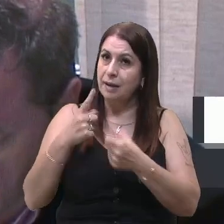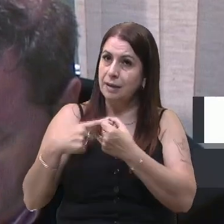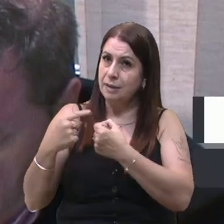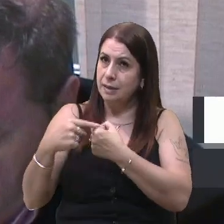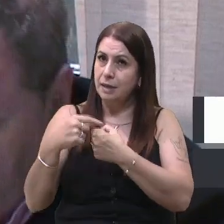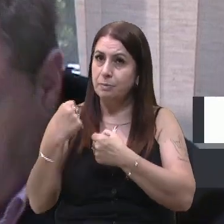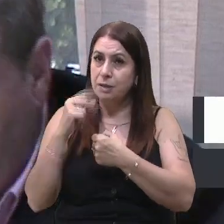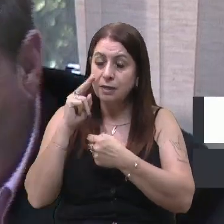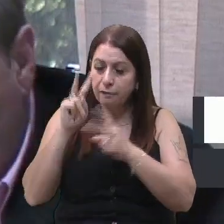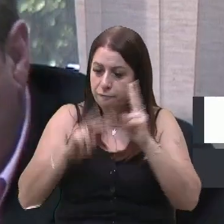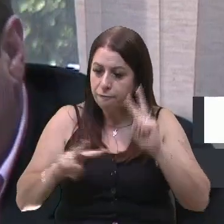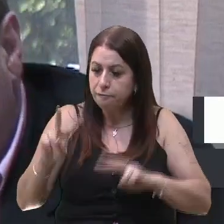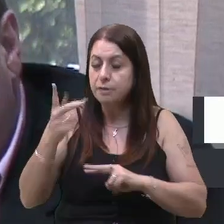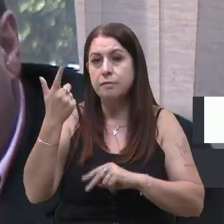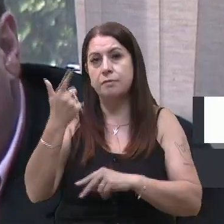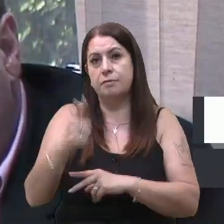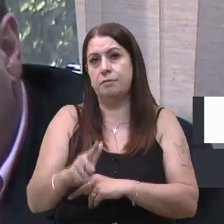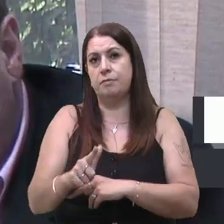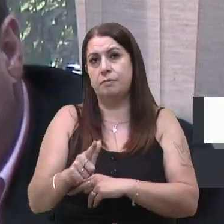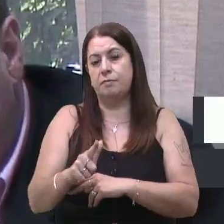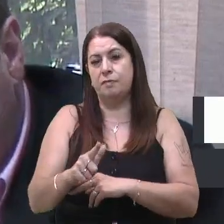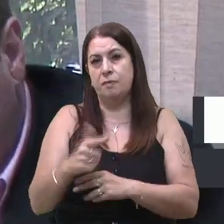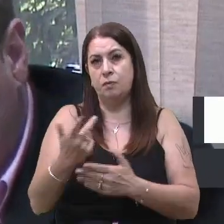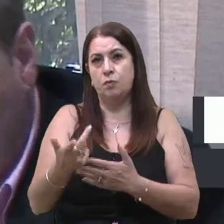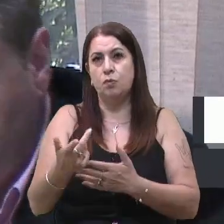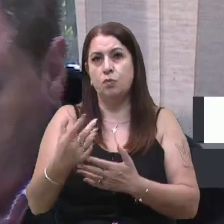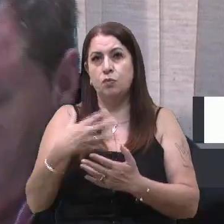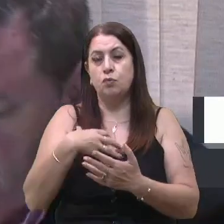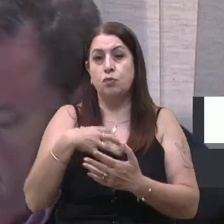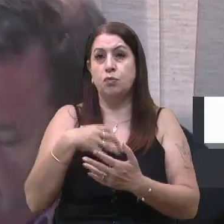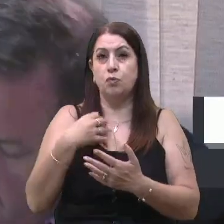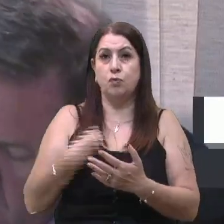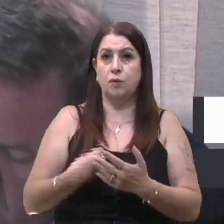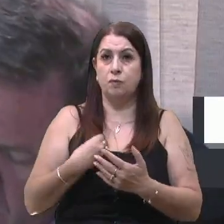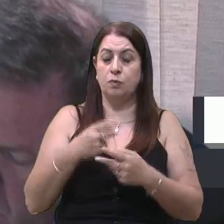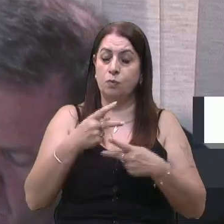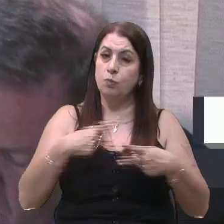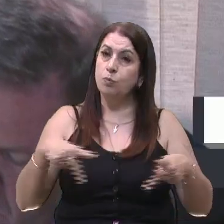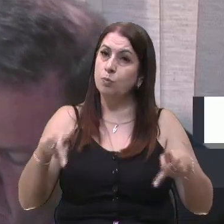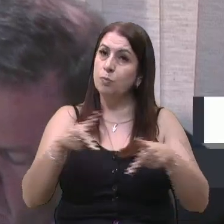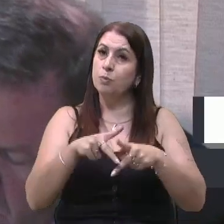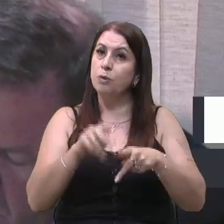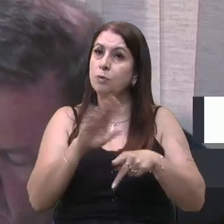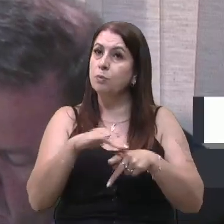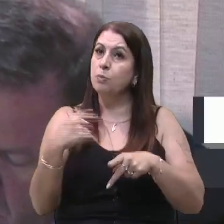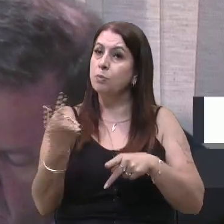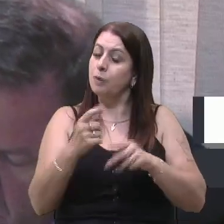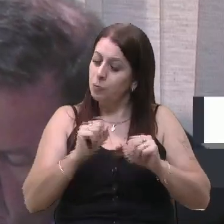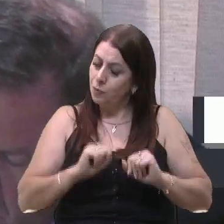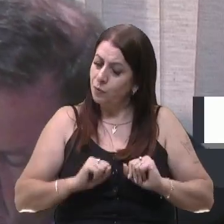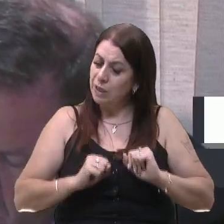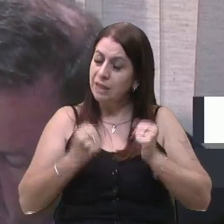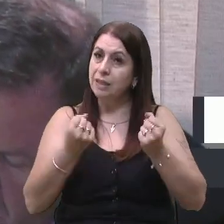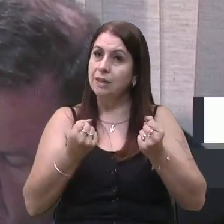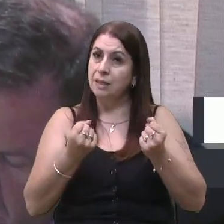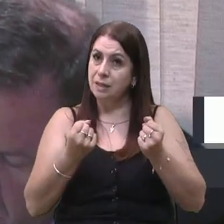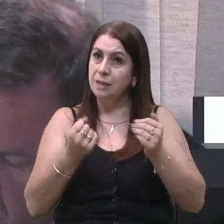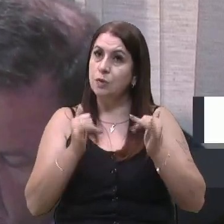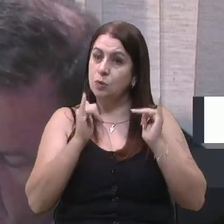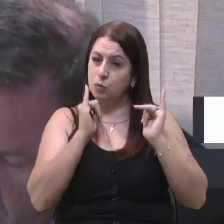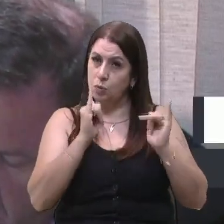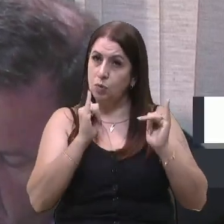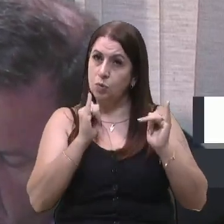ser revistas. Novamente, o modo de viver da população, por mais que a gente defenda o transporte público, que